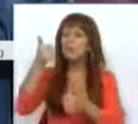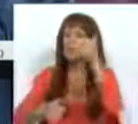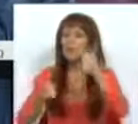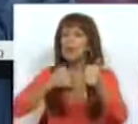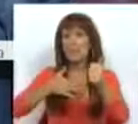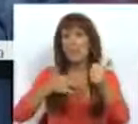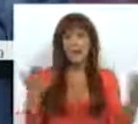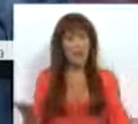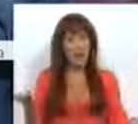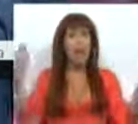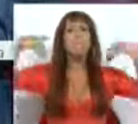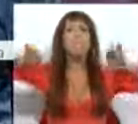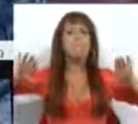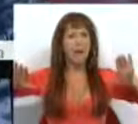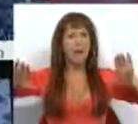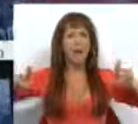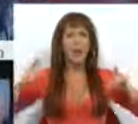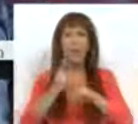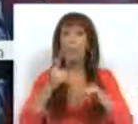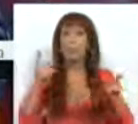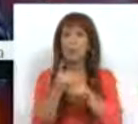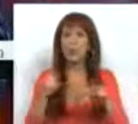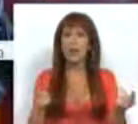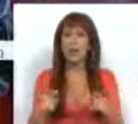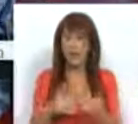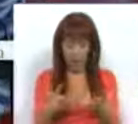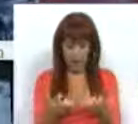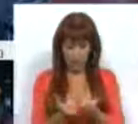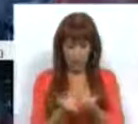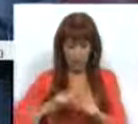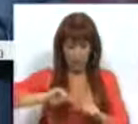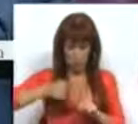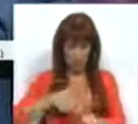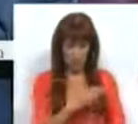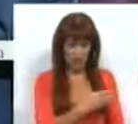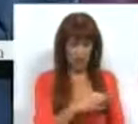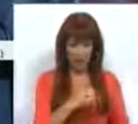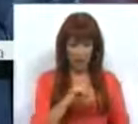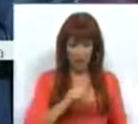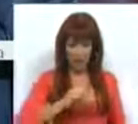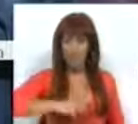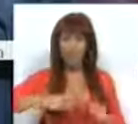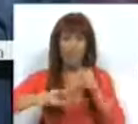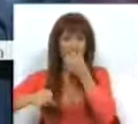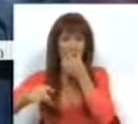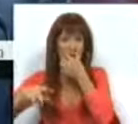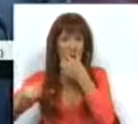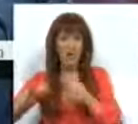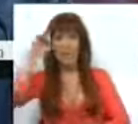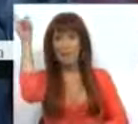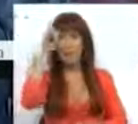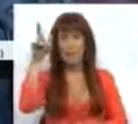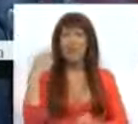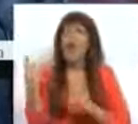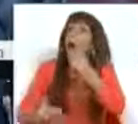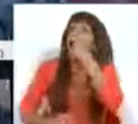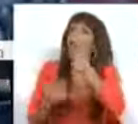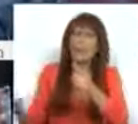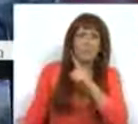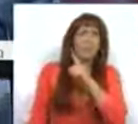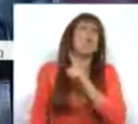das empresas. Mas as razões pelas quais as poupanças anuais de 180 milhões de euros, que pela primeira vez